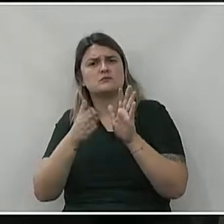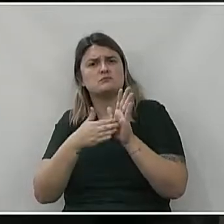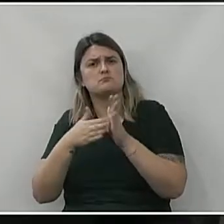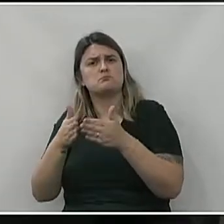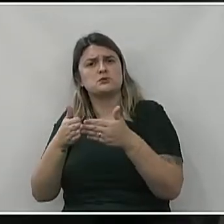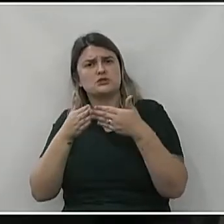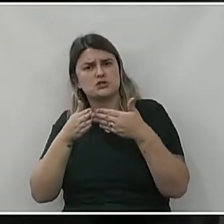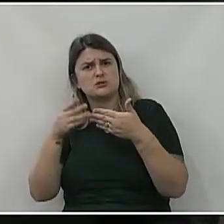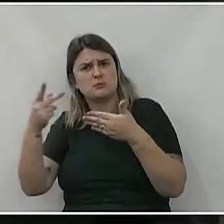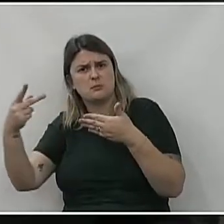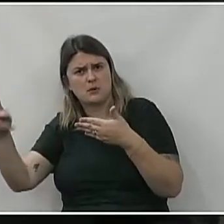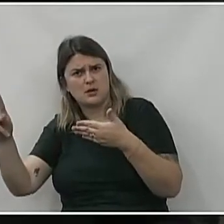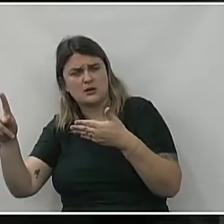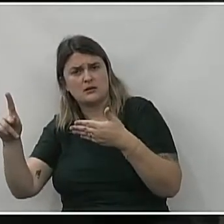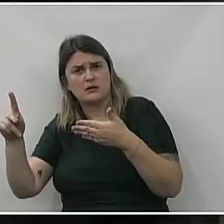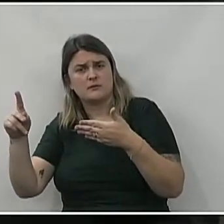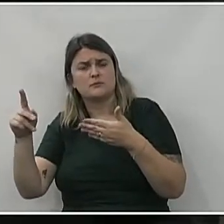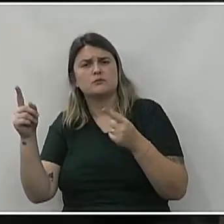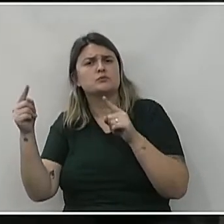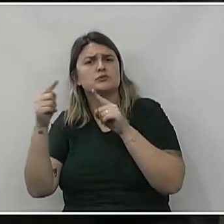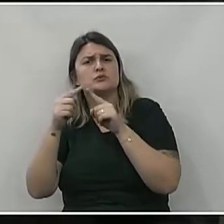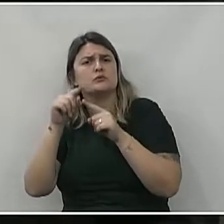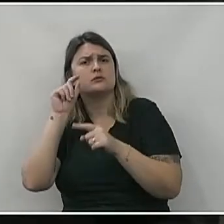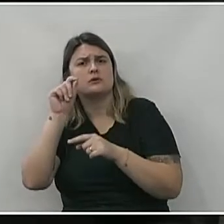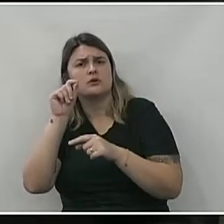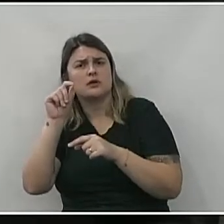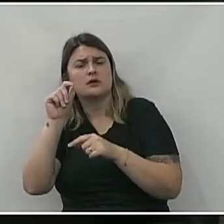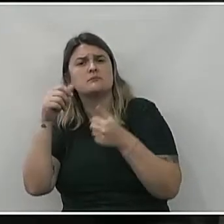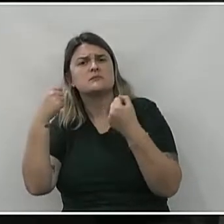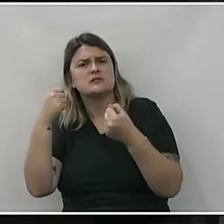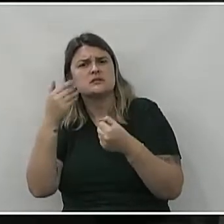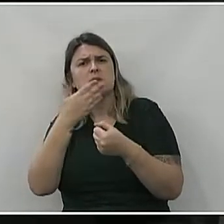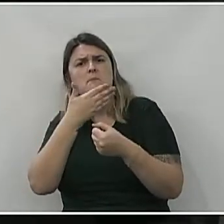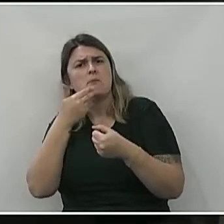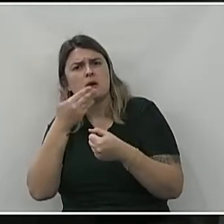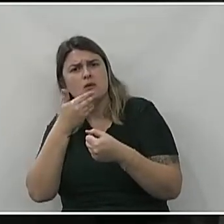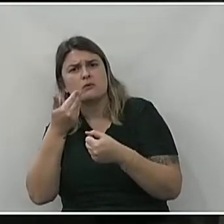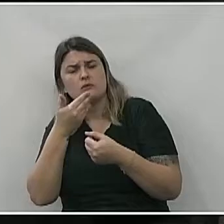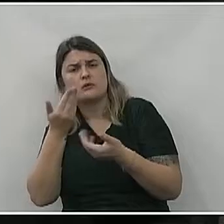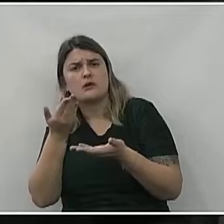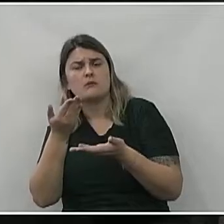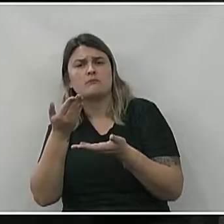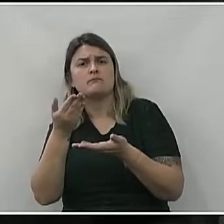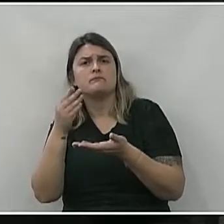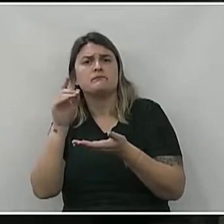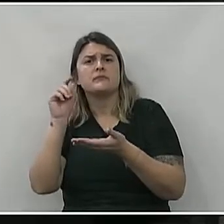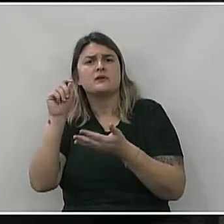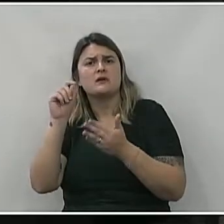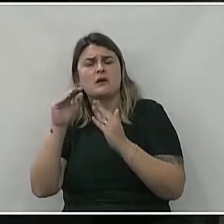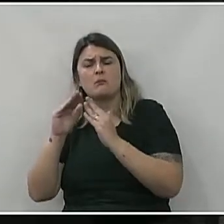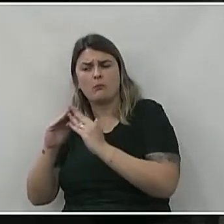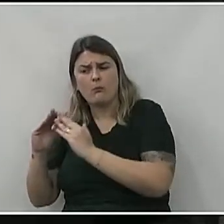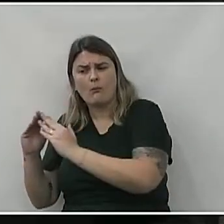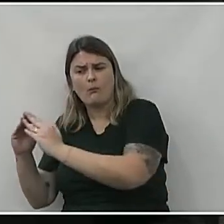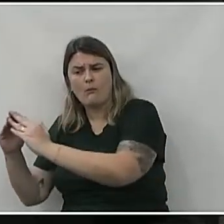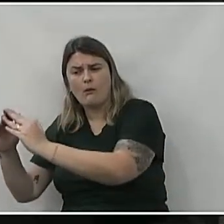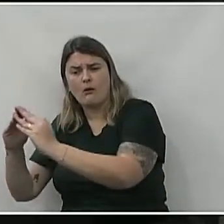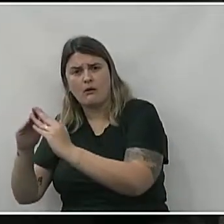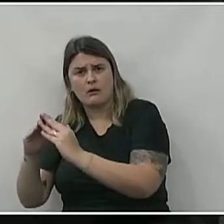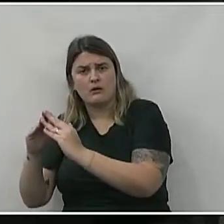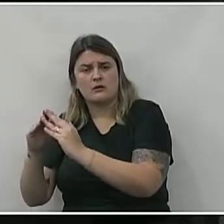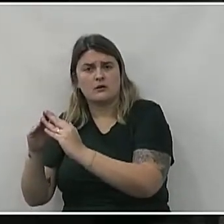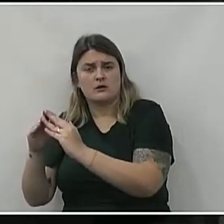que eu fiz, visando melhorar a situação dos munícipes